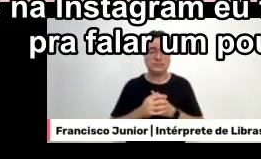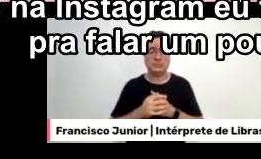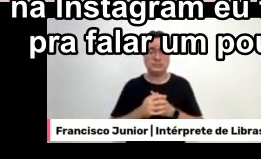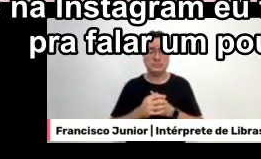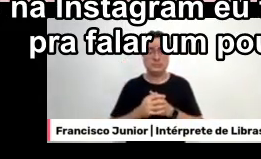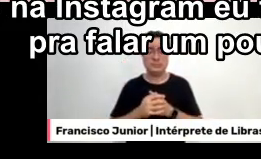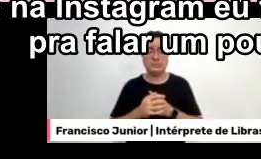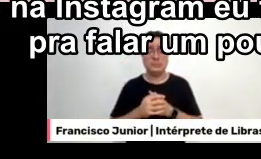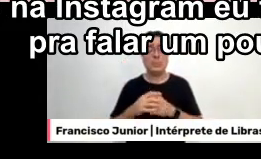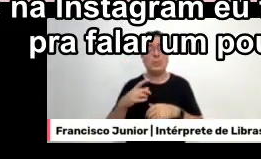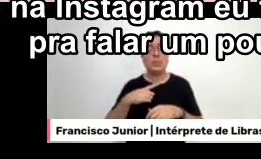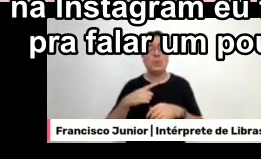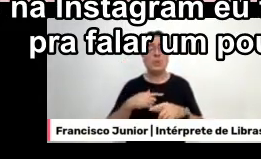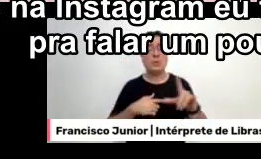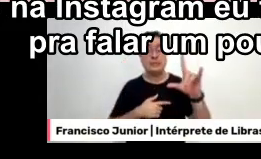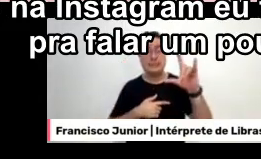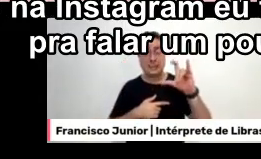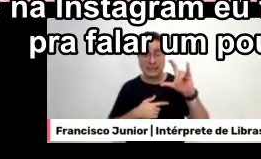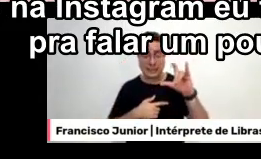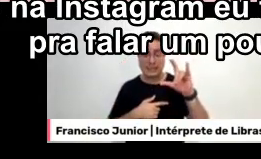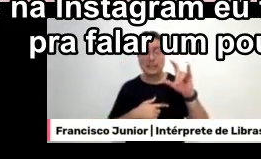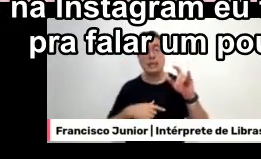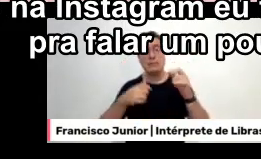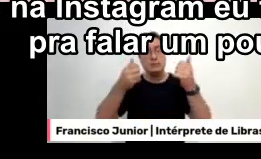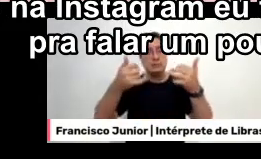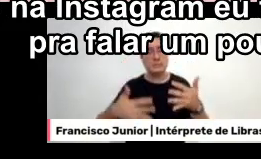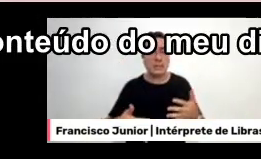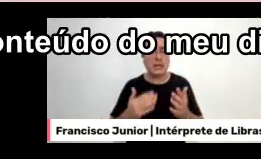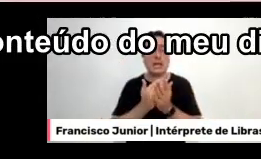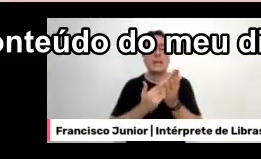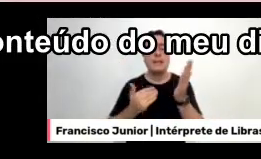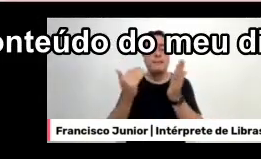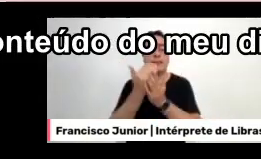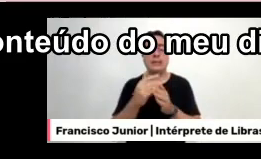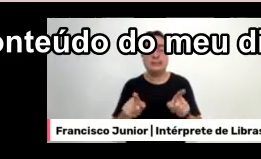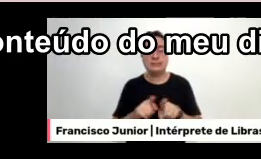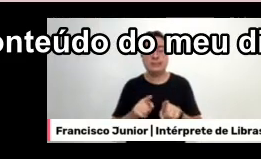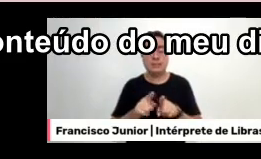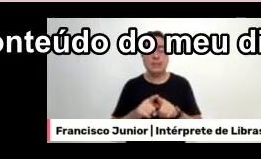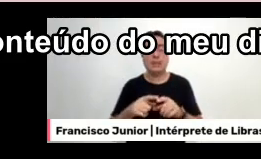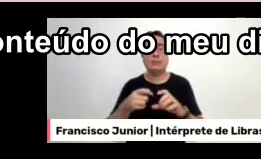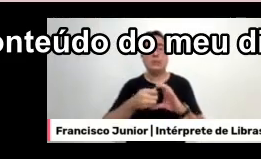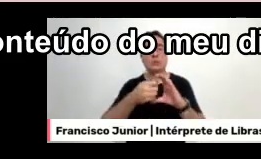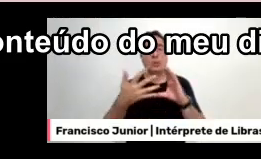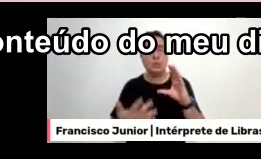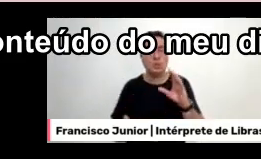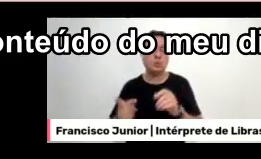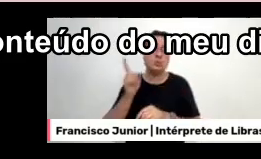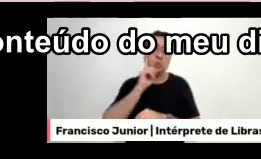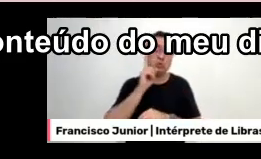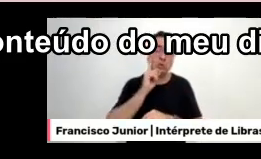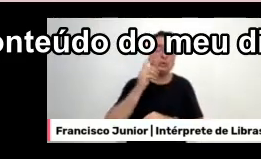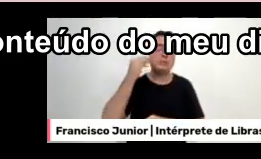no Instagram eu estou me encaminhando para falar um pouco mais também, trazer mais conteúdo do meu dia a dia, minhas